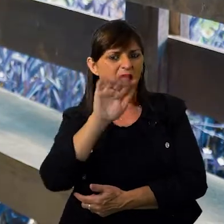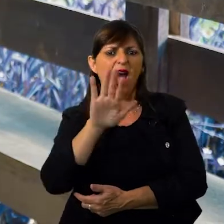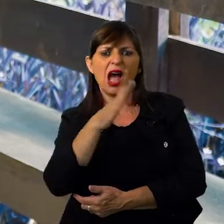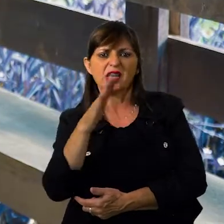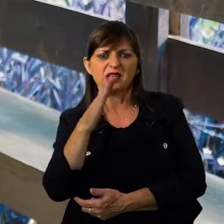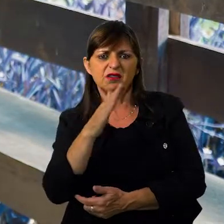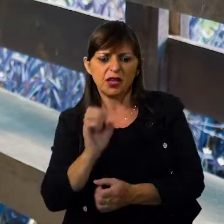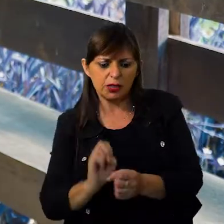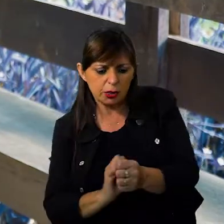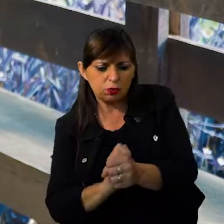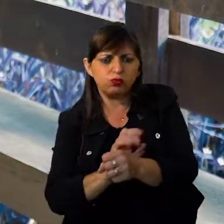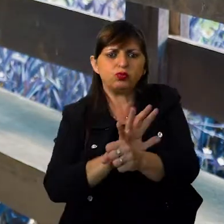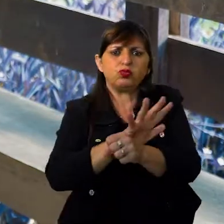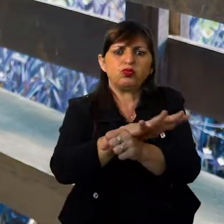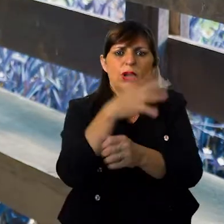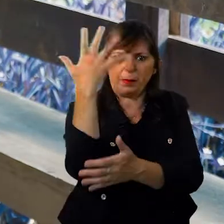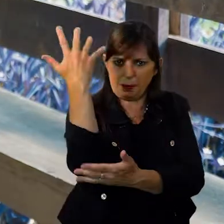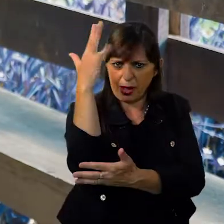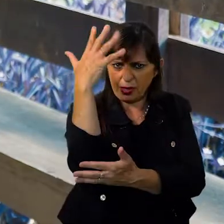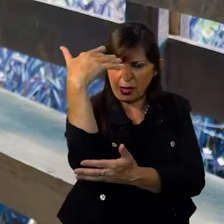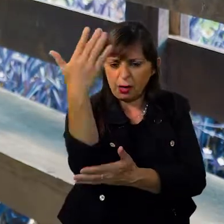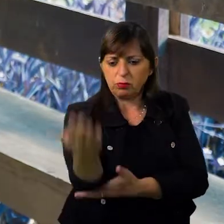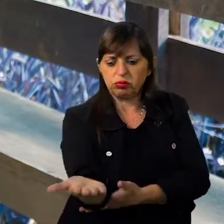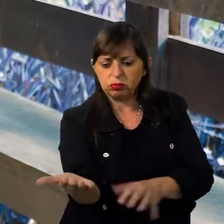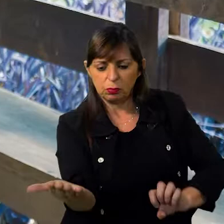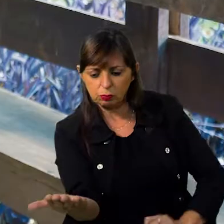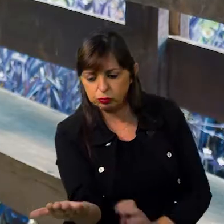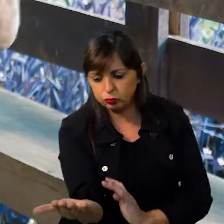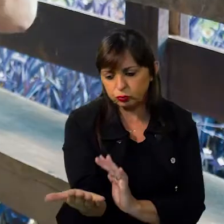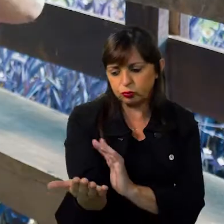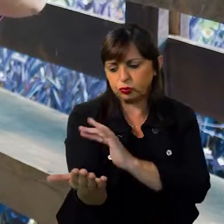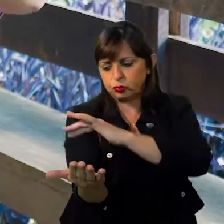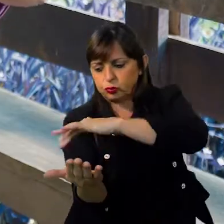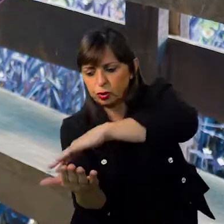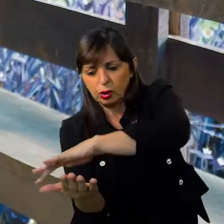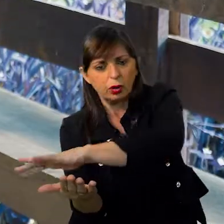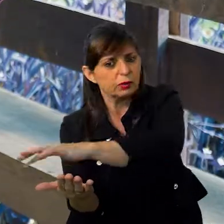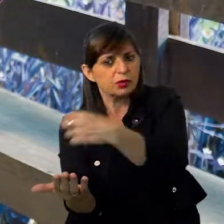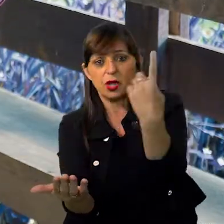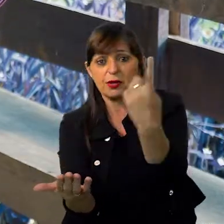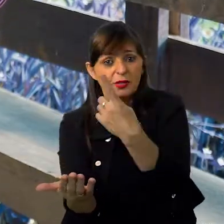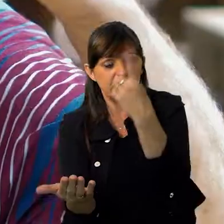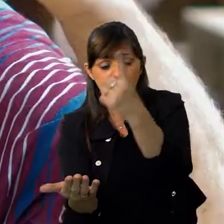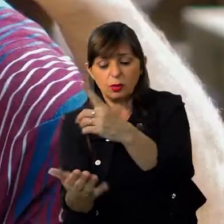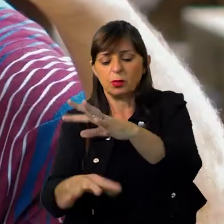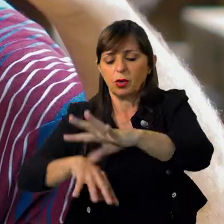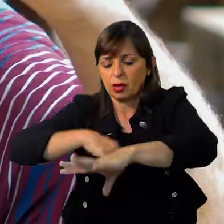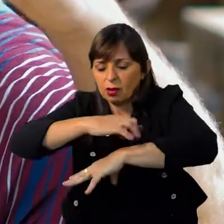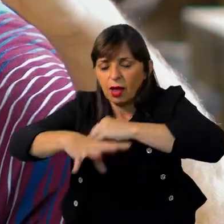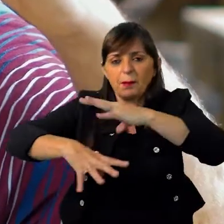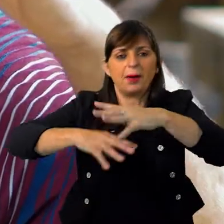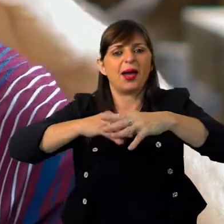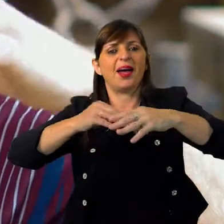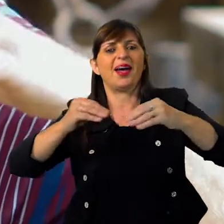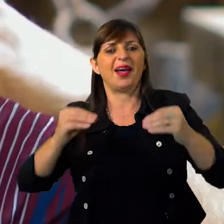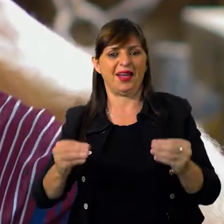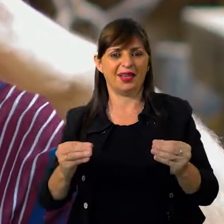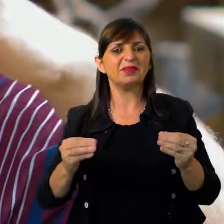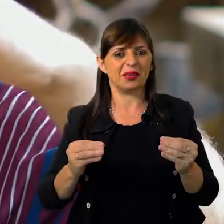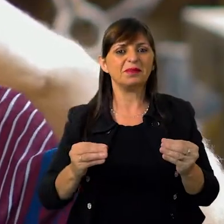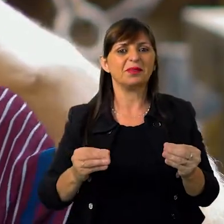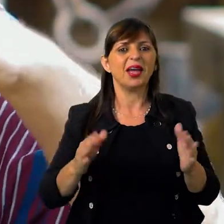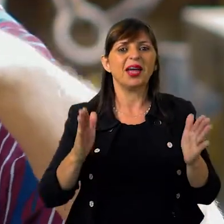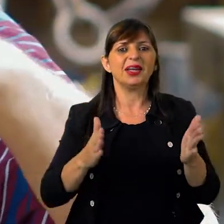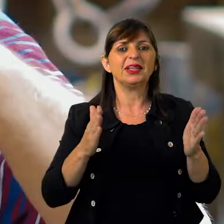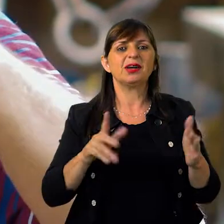dessa hora e ele se Aviva saber onde você mantém Vivo e trouxe para São João muitas vezes crescia em cima da madeira então muitas vezes que eu dava